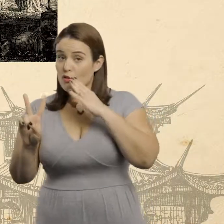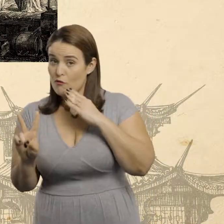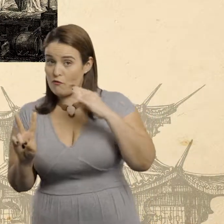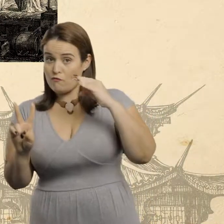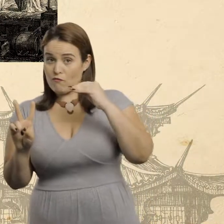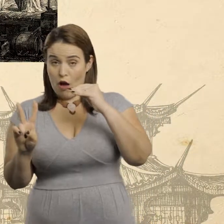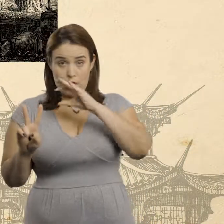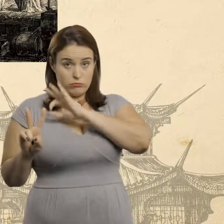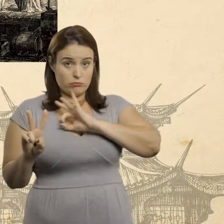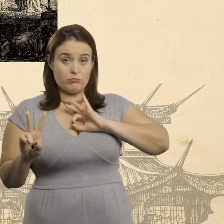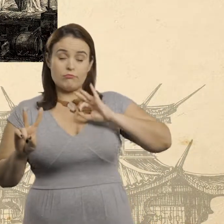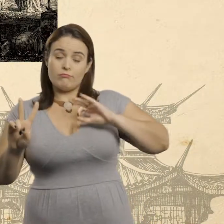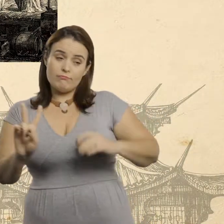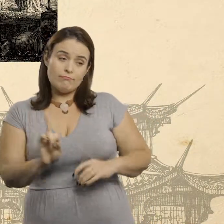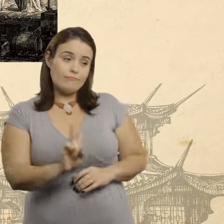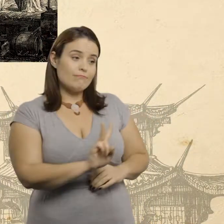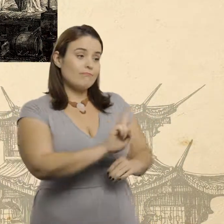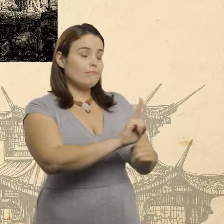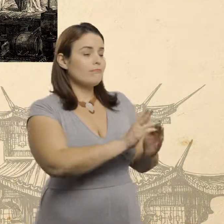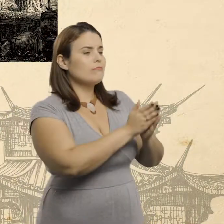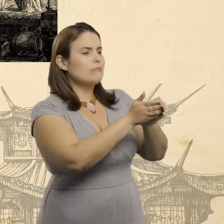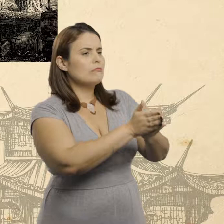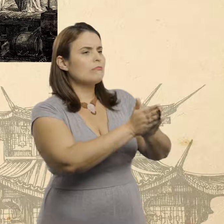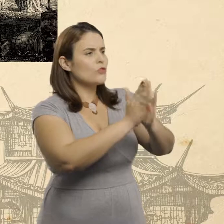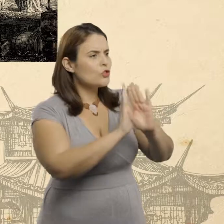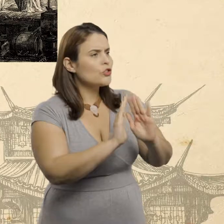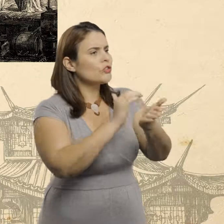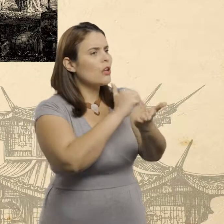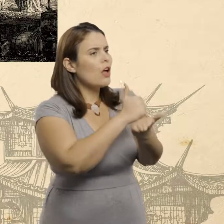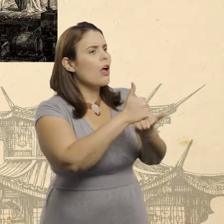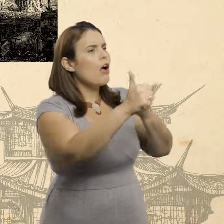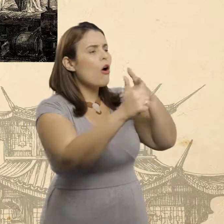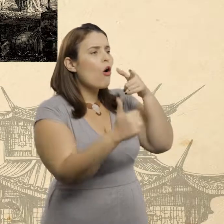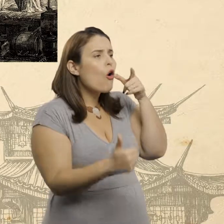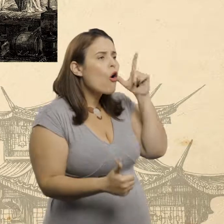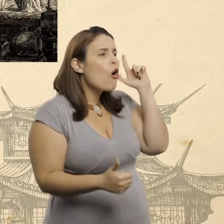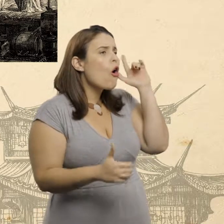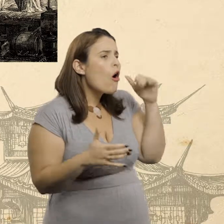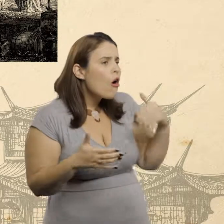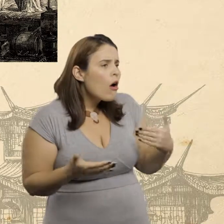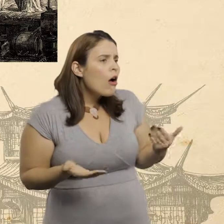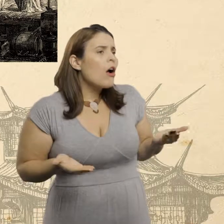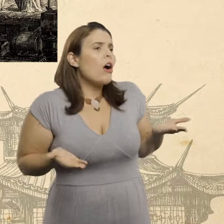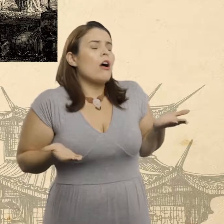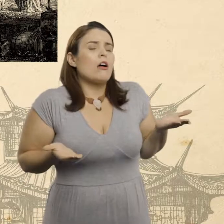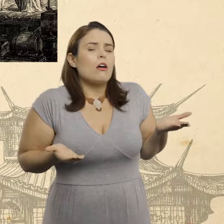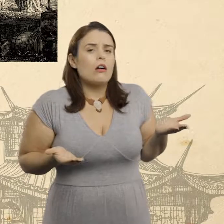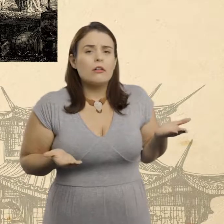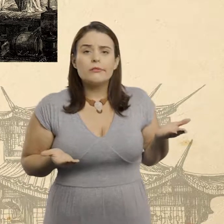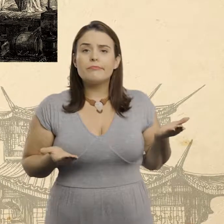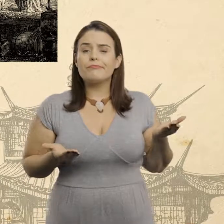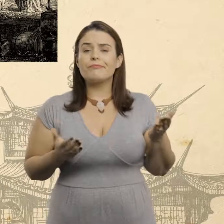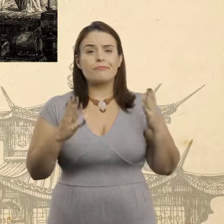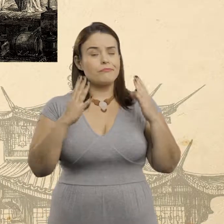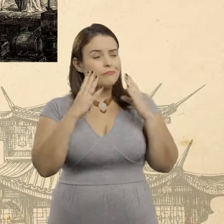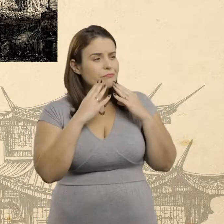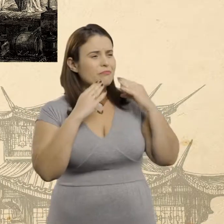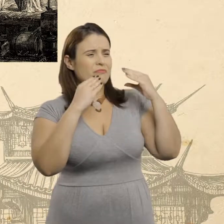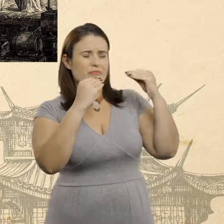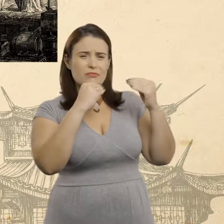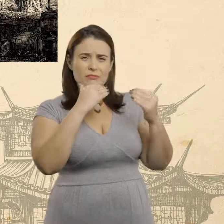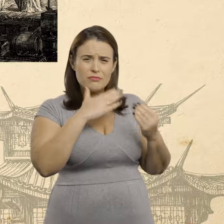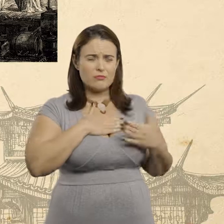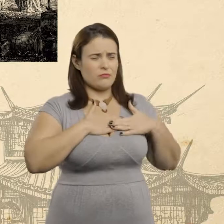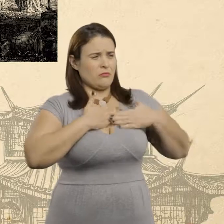Phileas Fogg e Aouda foram para o cais para pegar o navio e foram informados de que o navio tinha partido na noite anterior. O